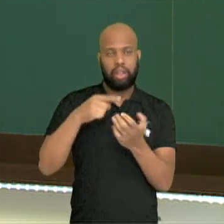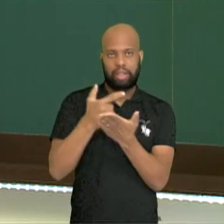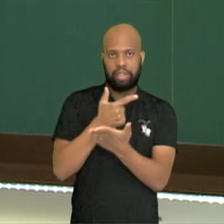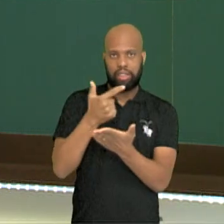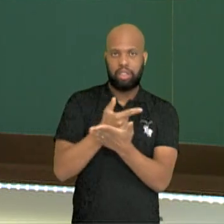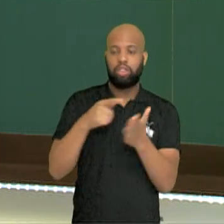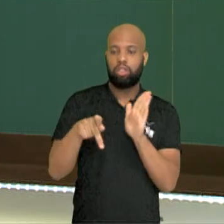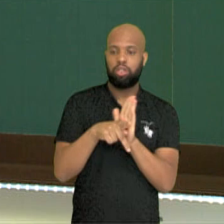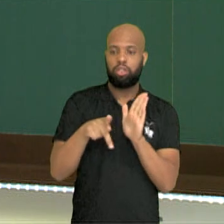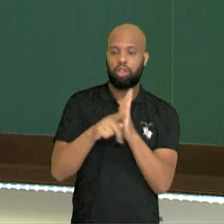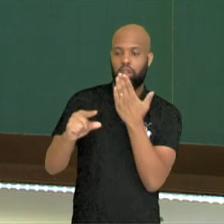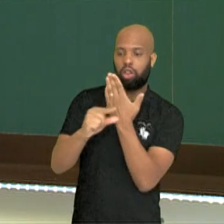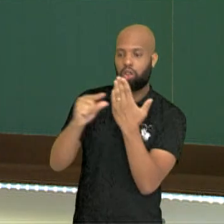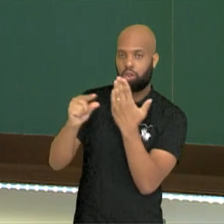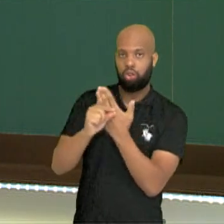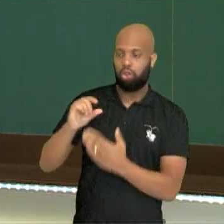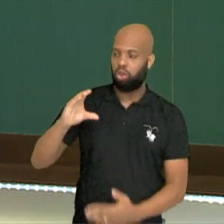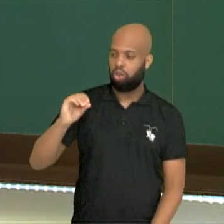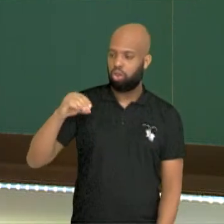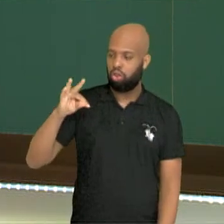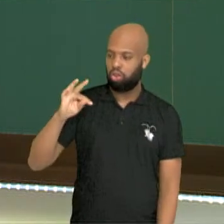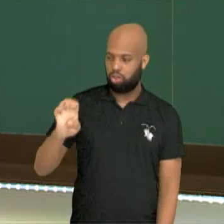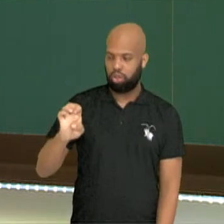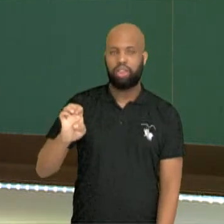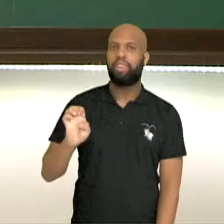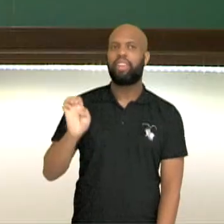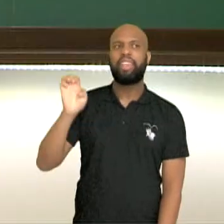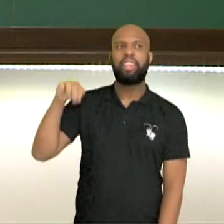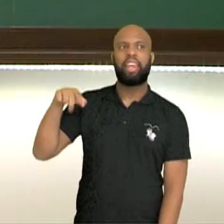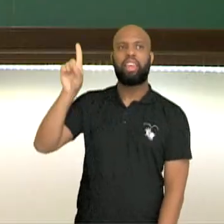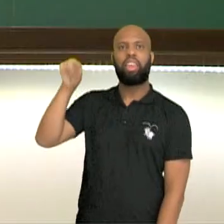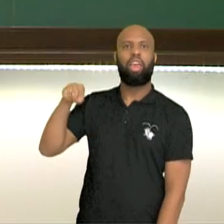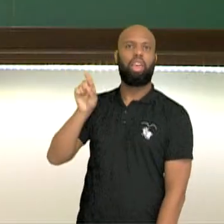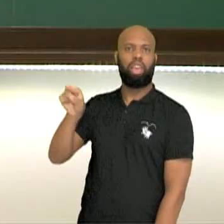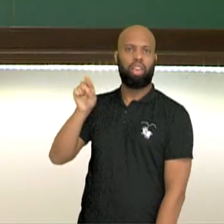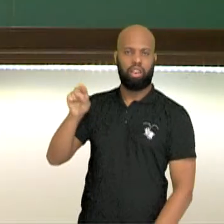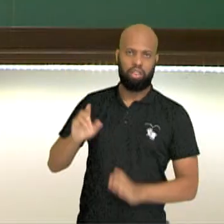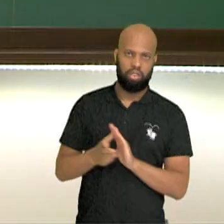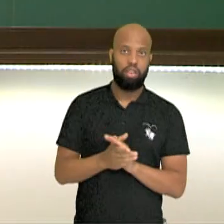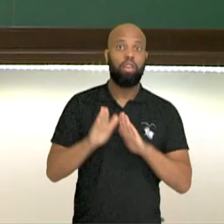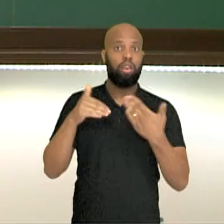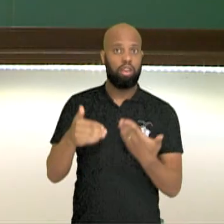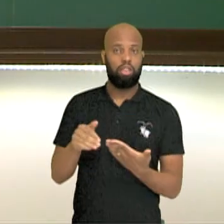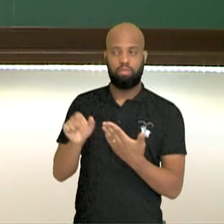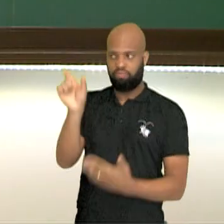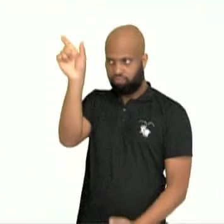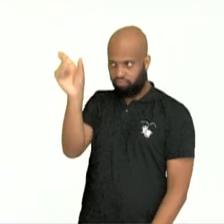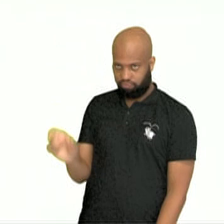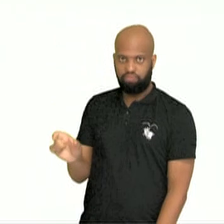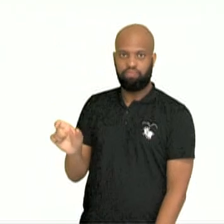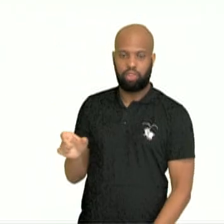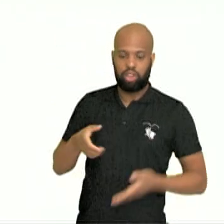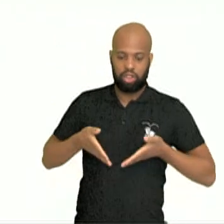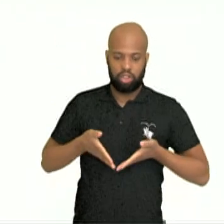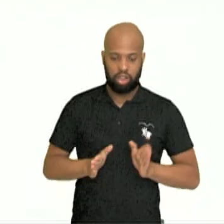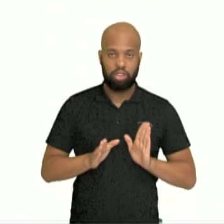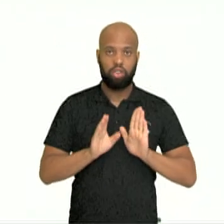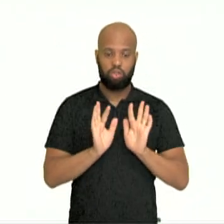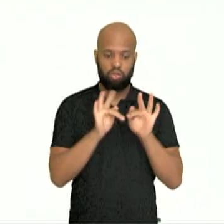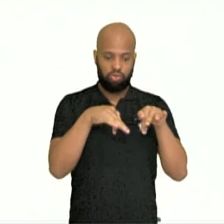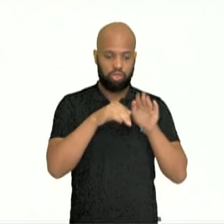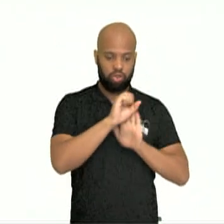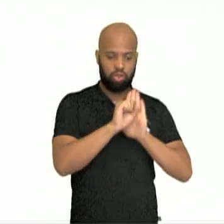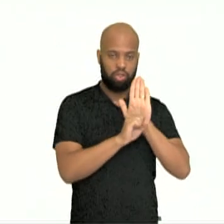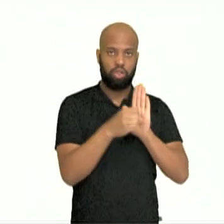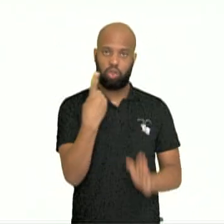Comte. Maravilha? Quem foi Comte? Auguste Comte, nascido no finalzinho do século